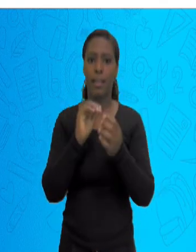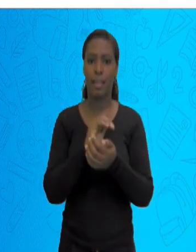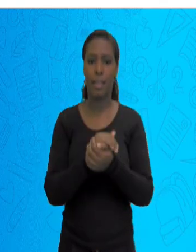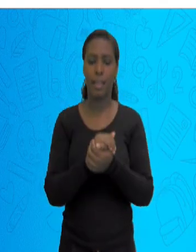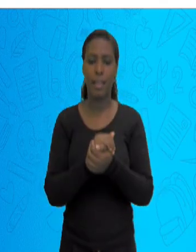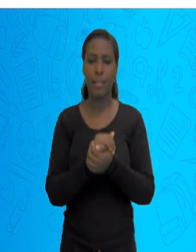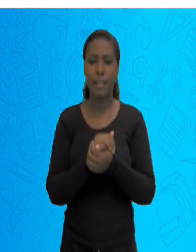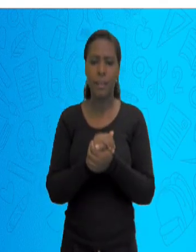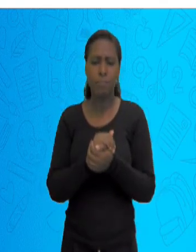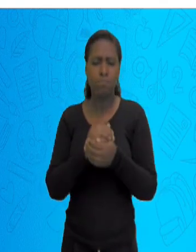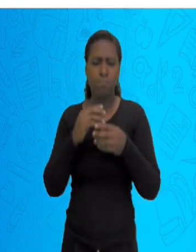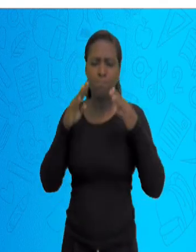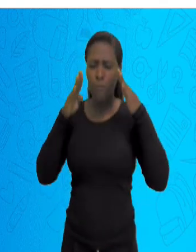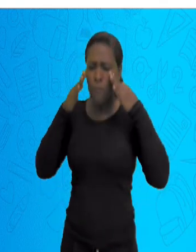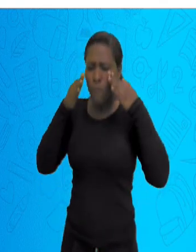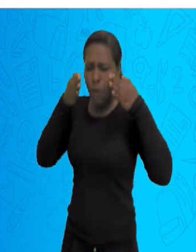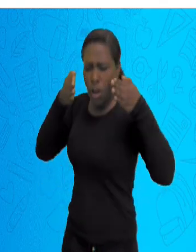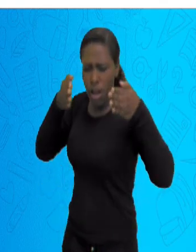atento.